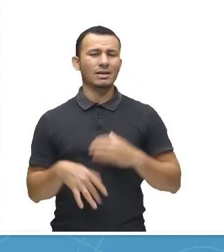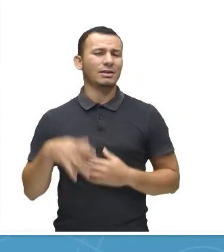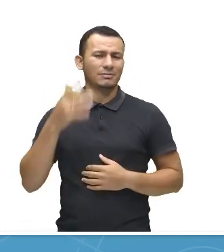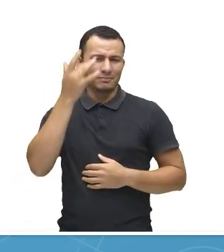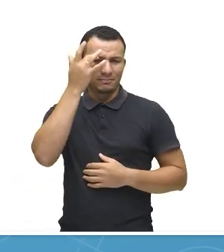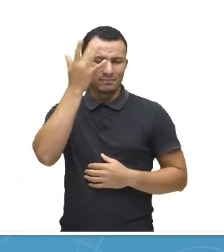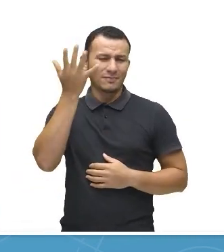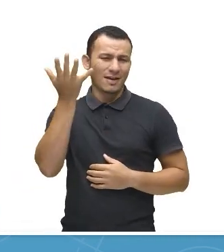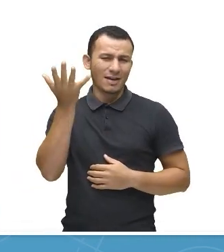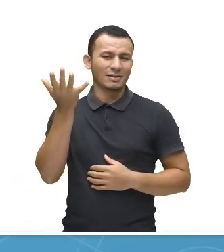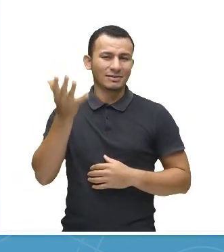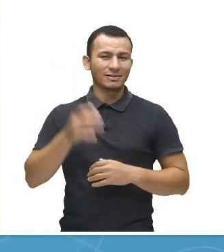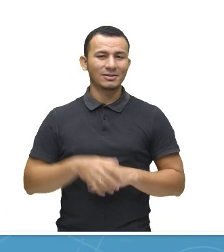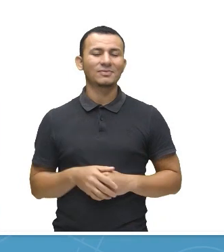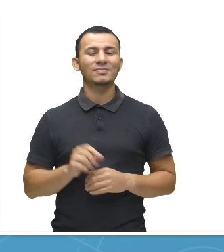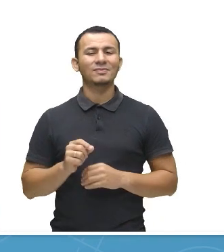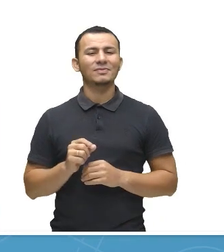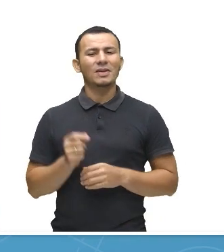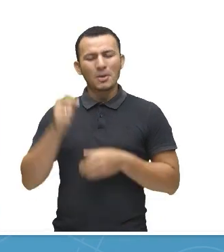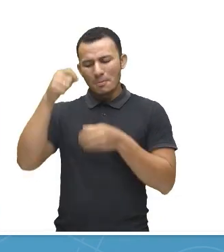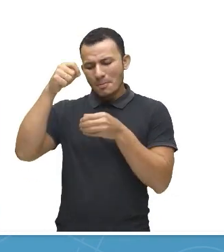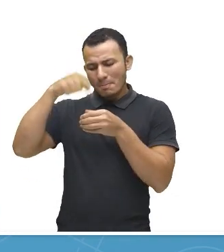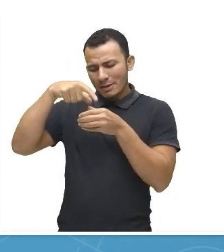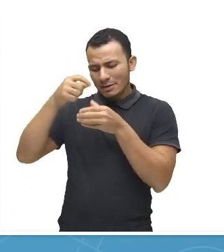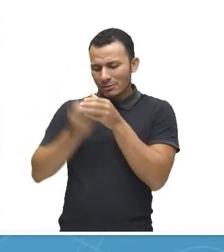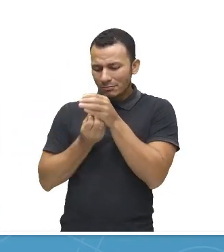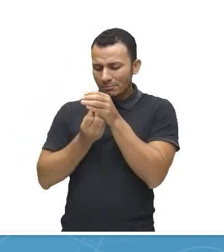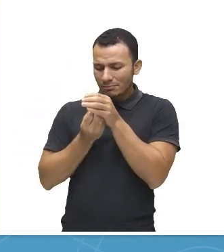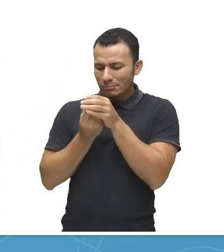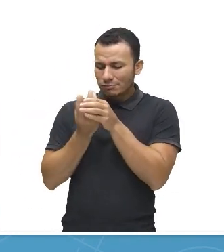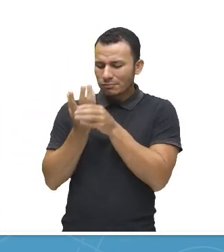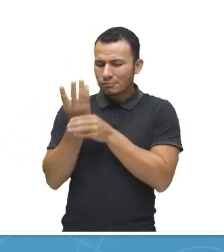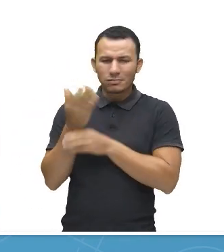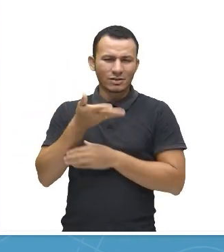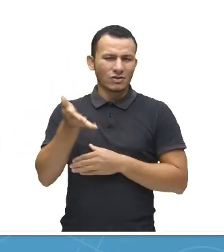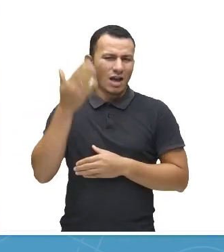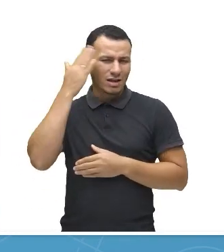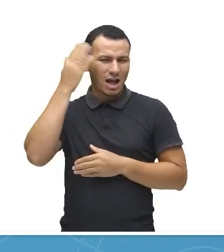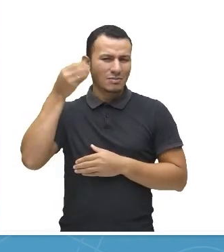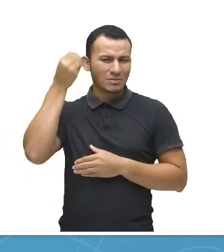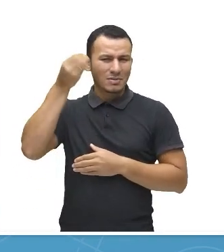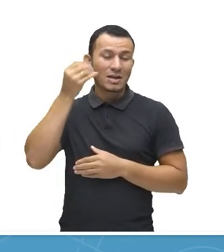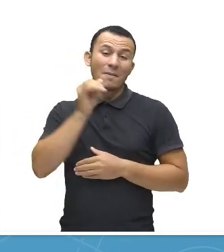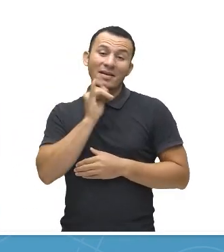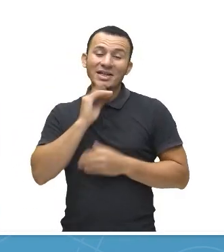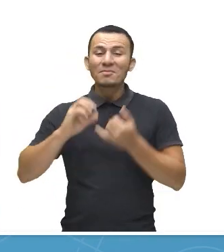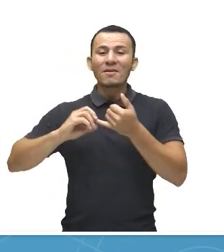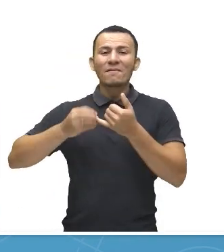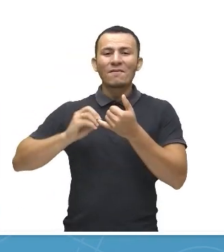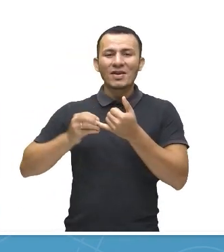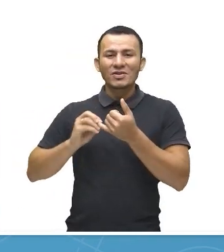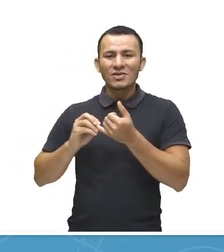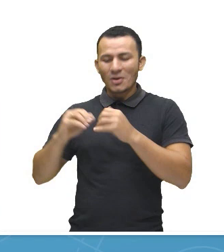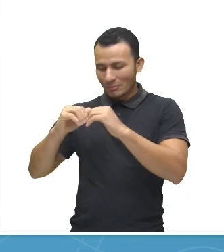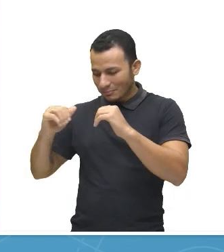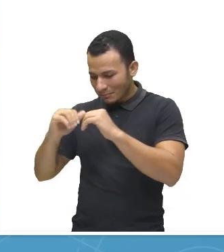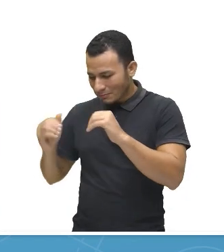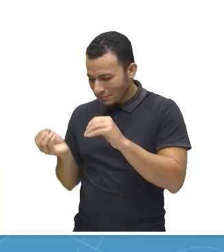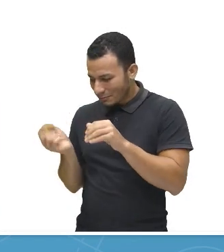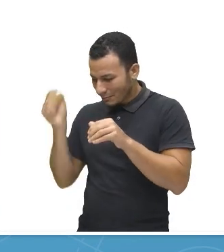muito claro, né, gente? Uma plantinha aí, quem nunca fez a experiência do feijão em casa, né? Colocou lá o feijão e